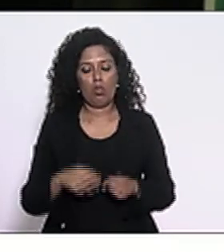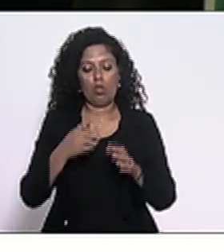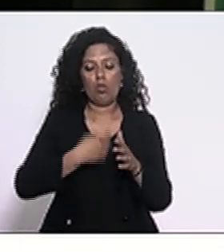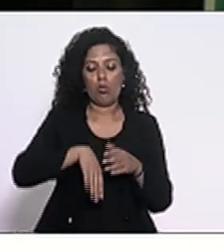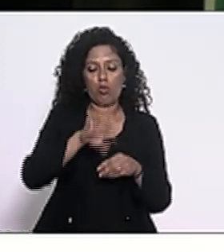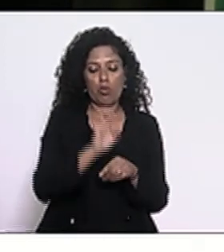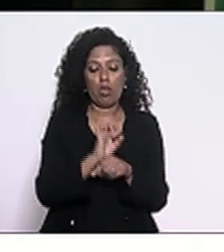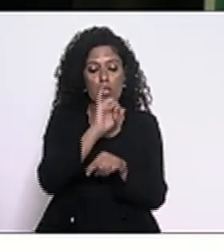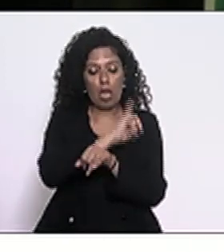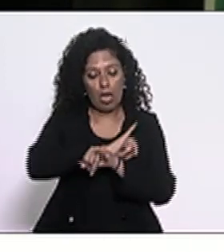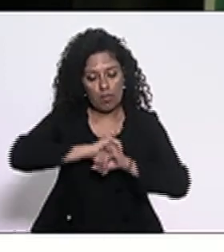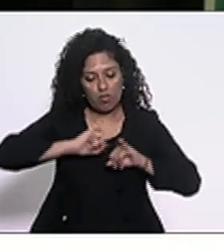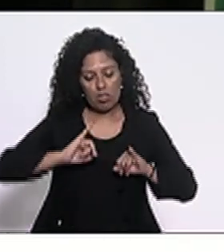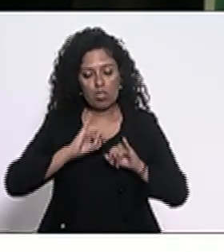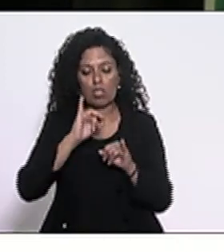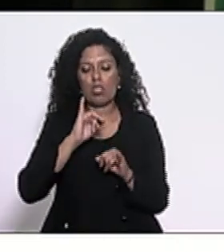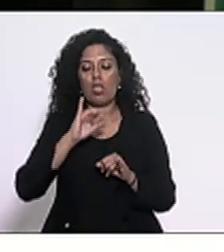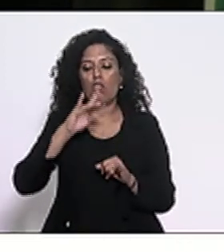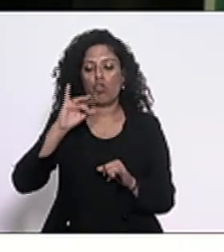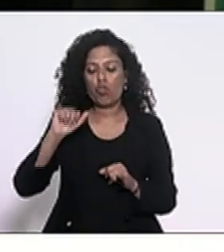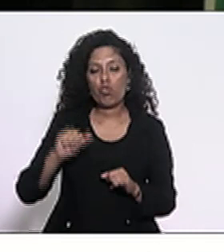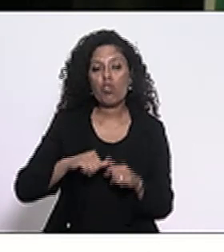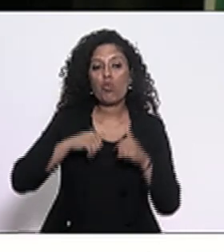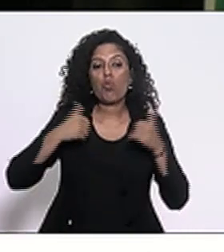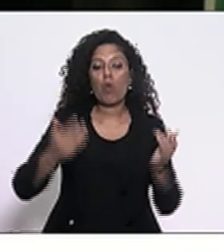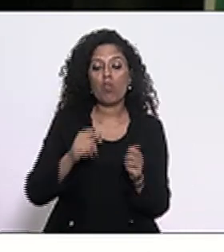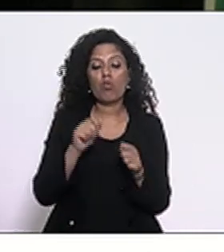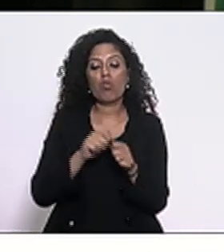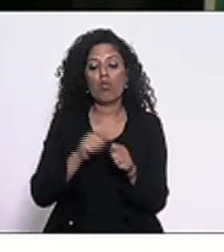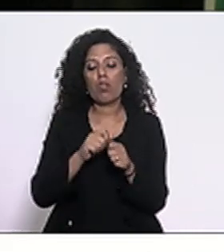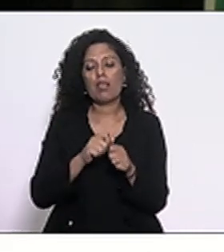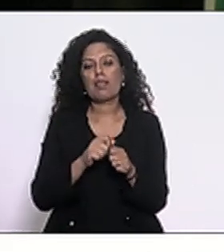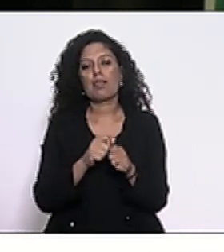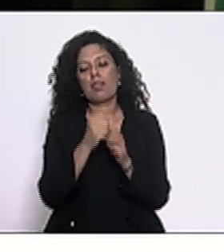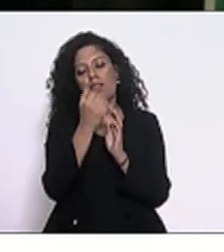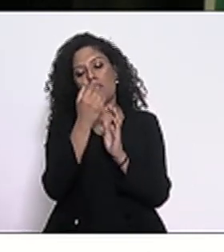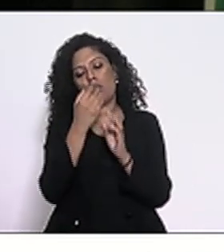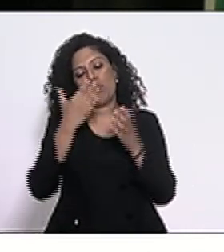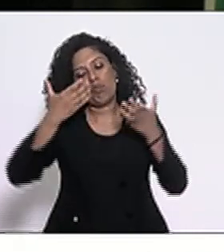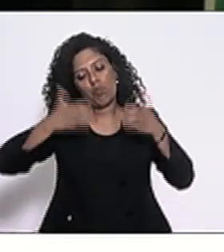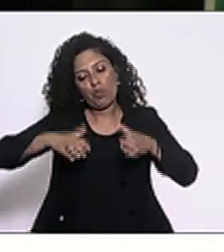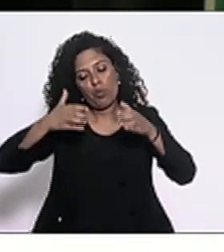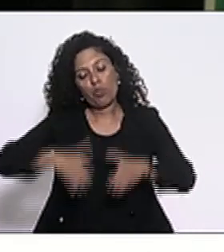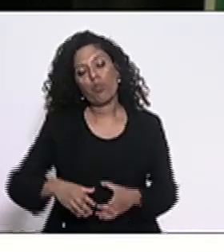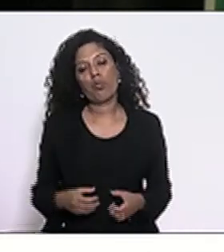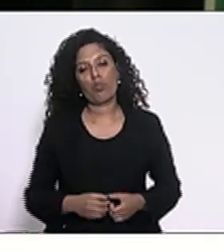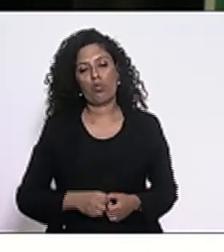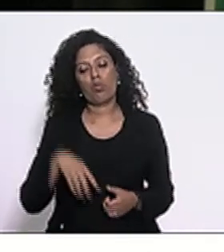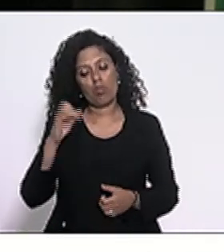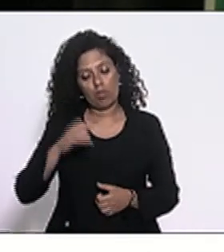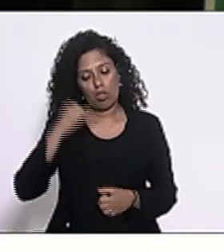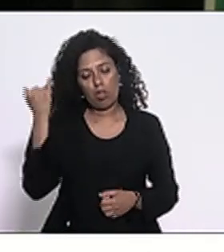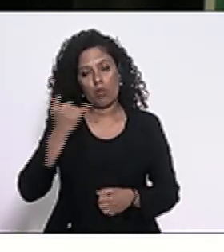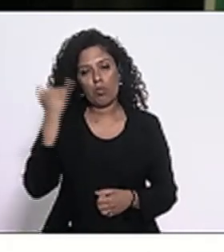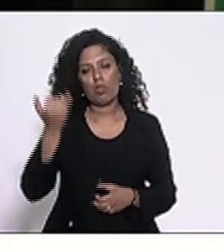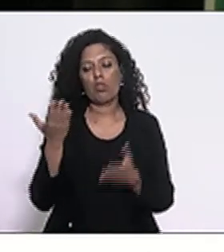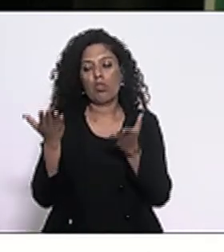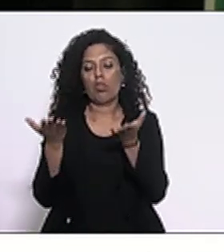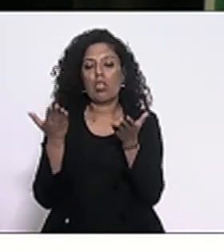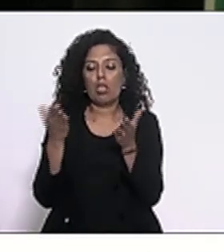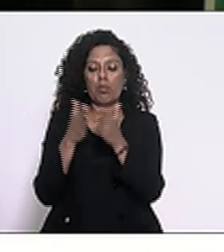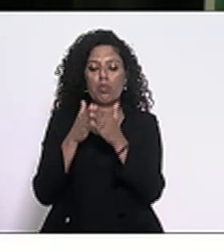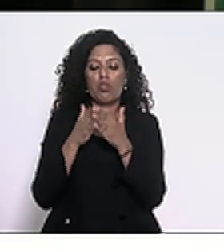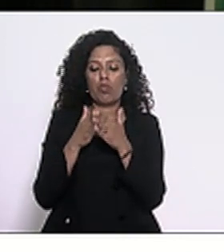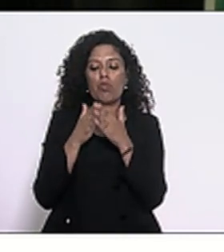cronograma, faça essa decisão judicial, defina um cronograma para a realização do concurso. Isso é muito importante. Então, queria pedir ajuda